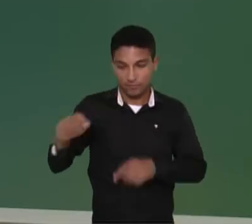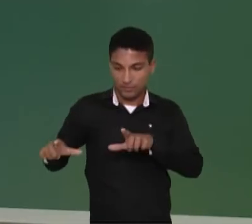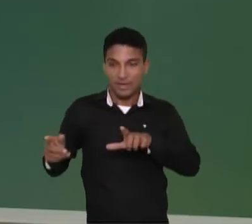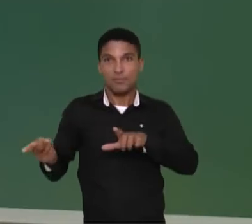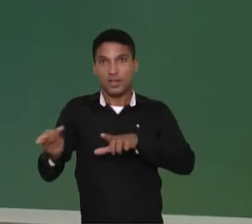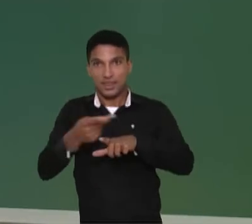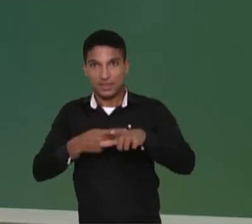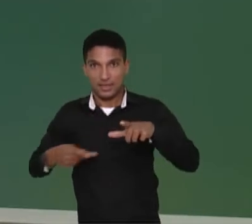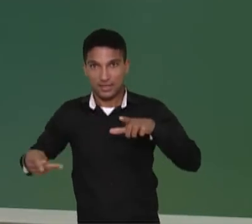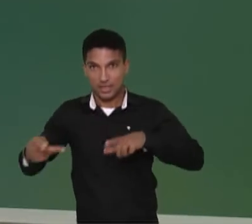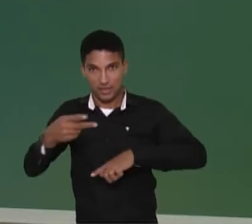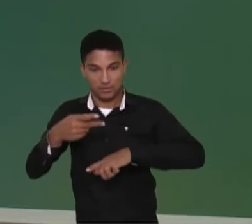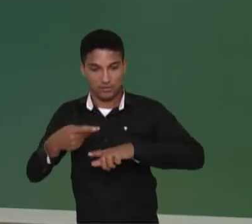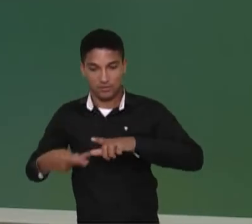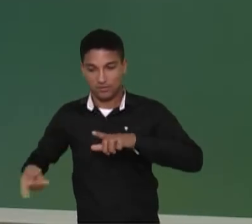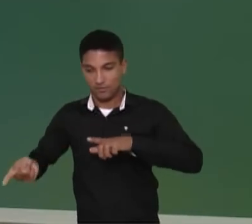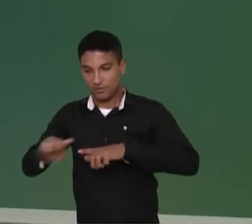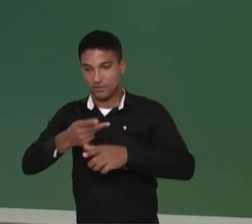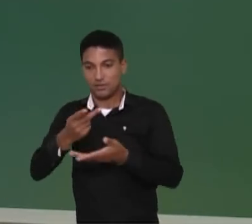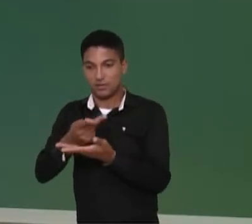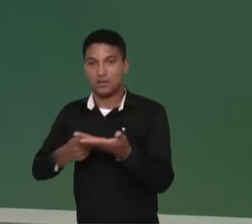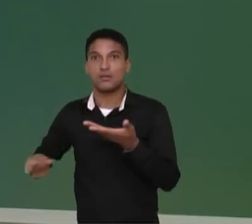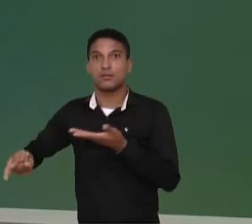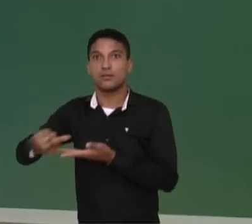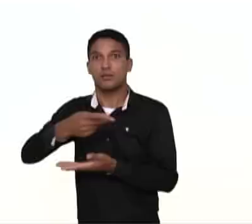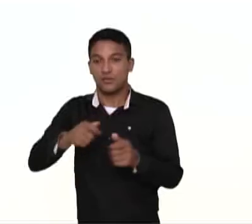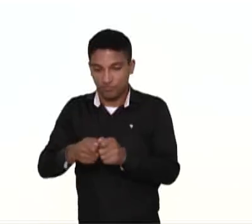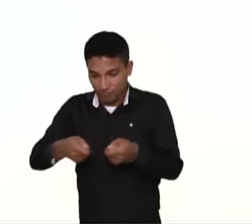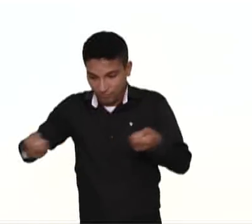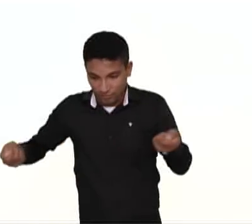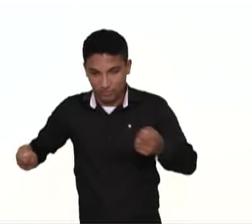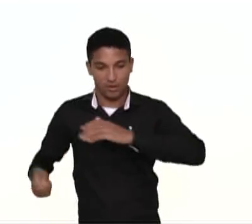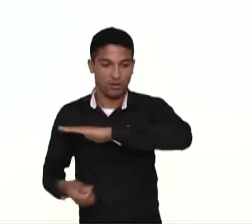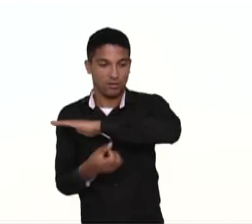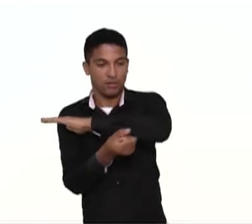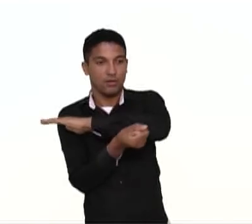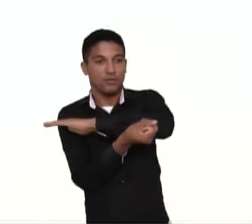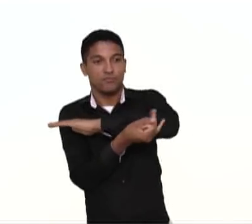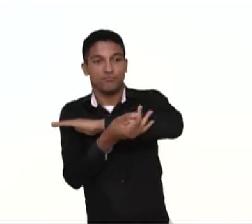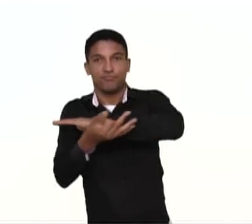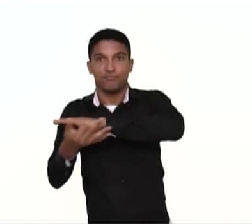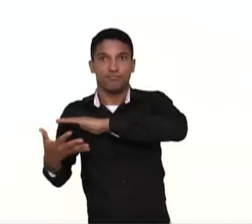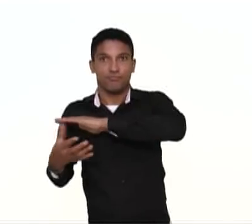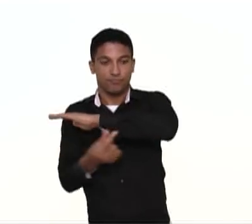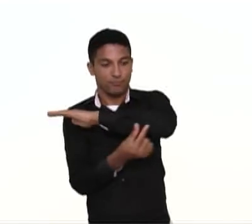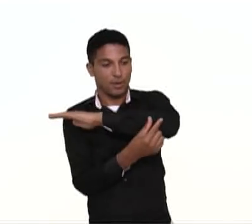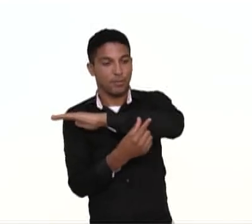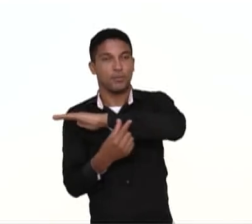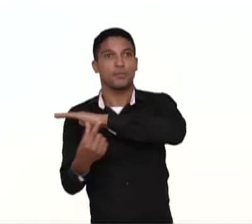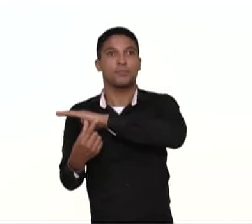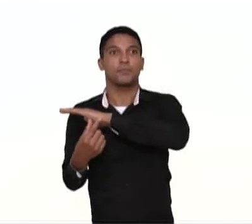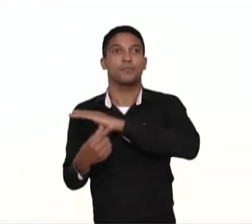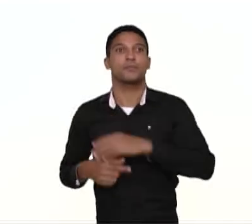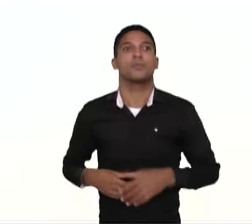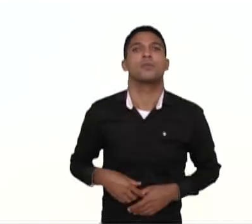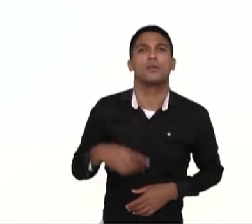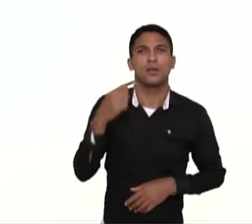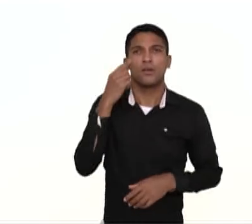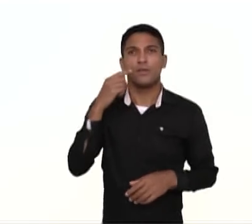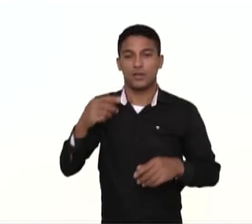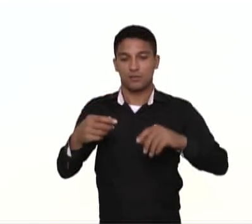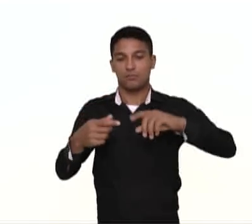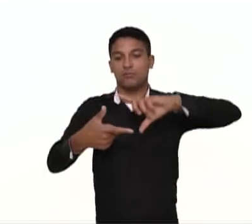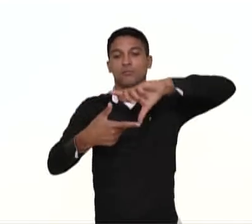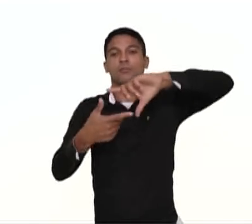um pouquinho na hora de trabalhar com ele. As medidas indicadas na figura referem-se ao desenho que representa um